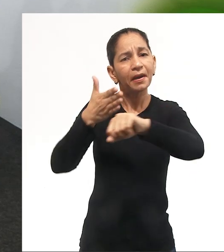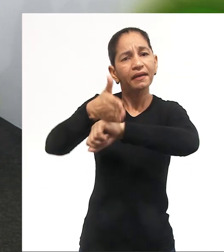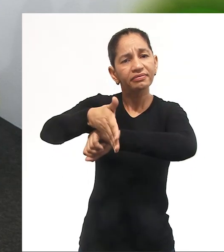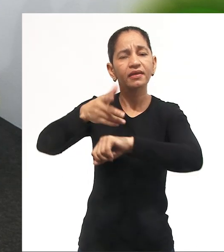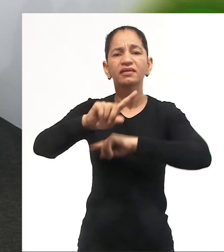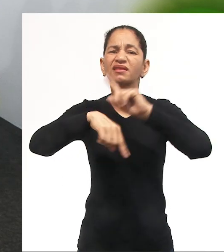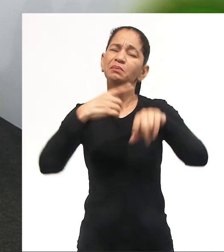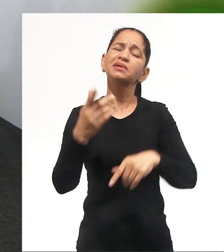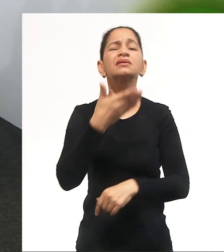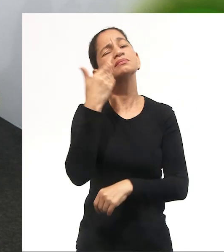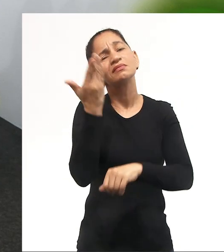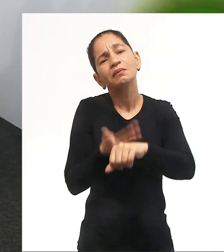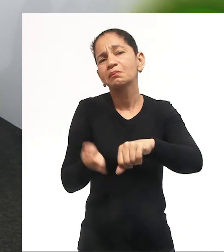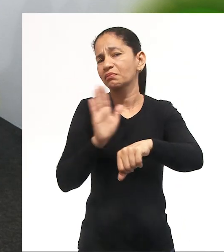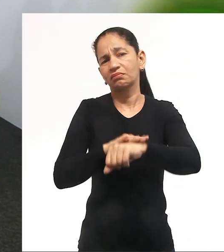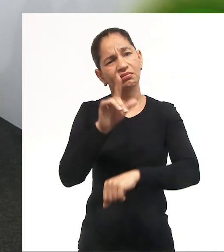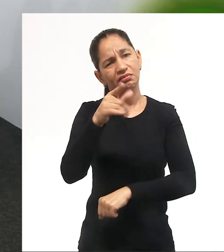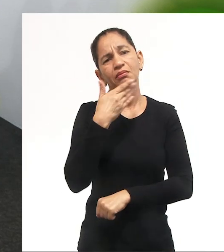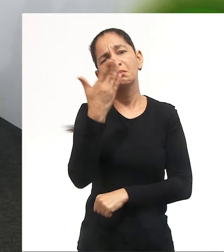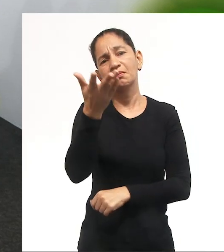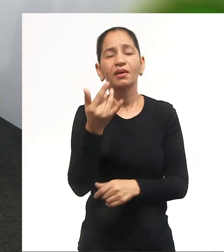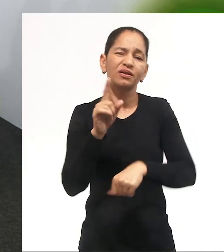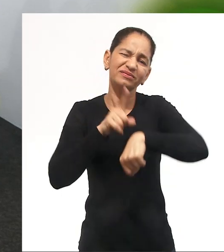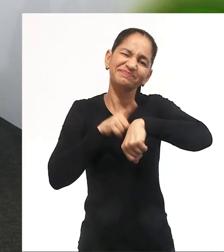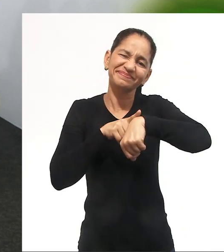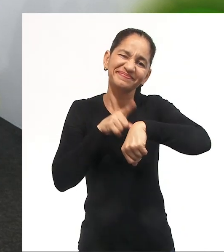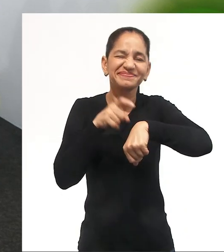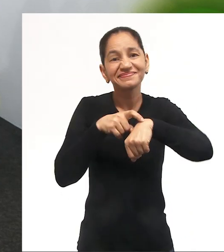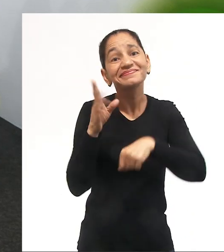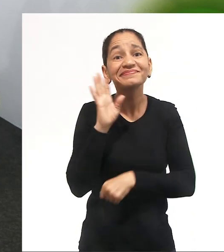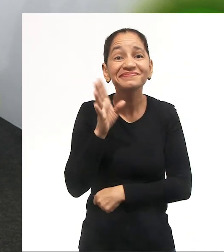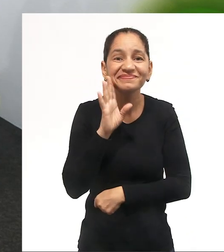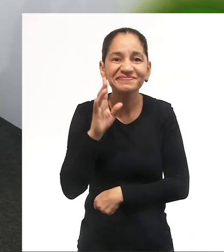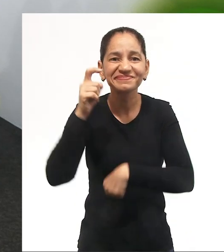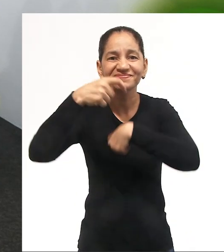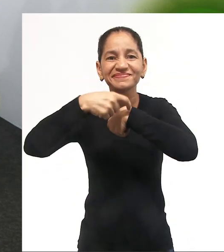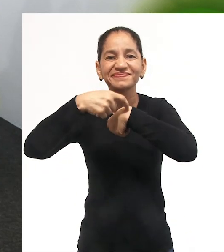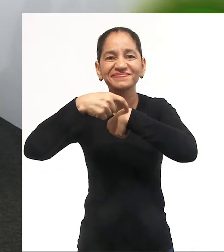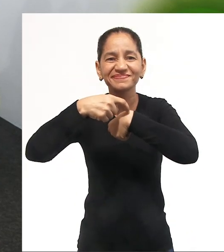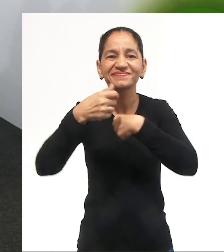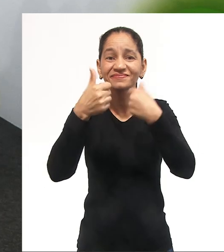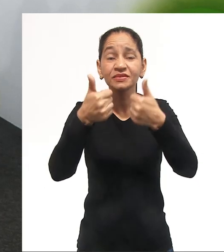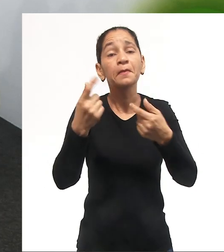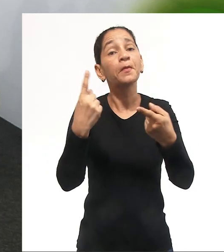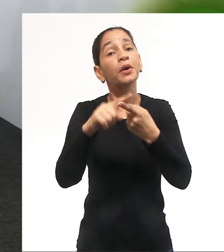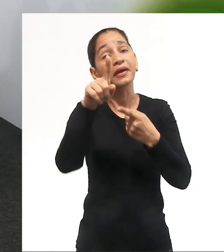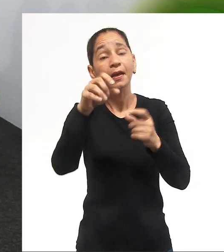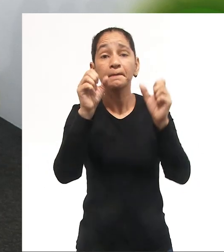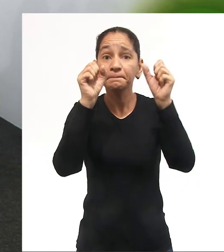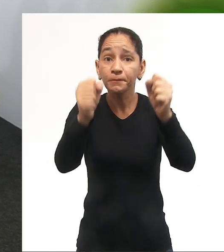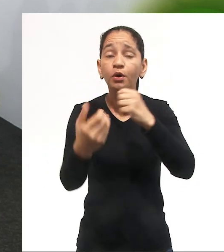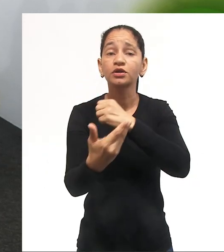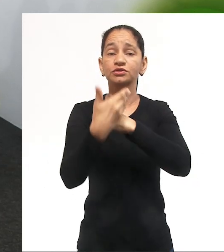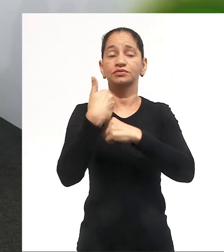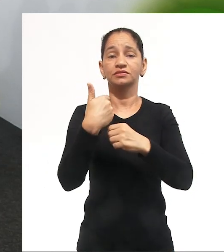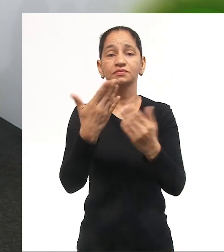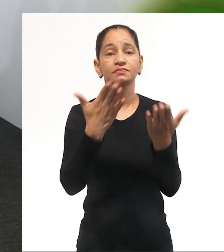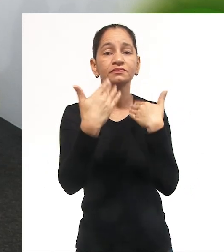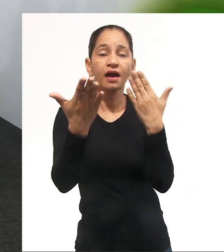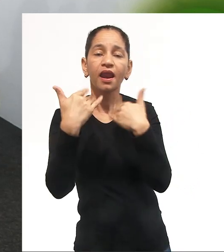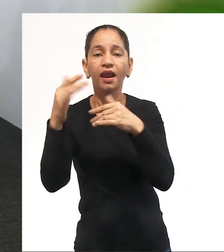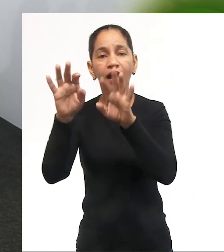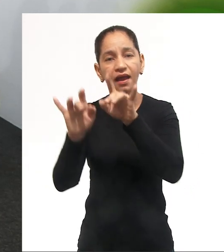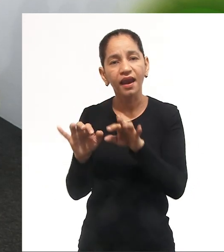vai poder assistir depois, mas é claro que, né, ao mesmo tempo é muito mais gostoso, é muito mais legal, muito mais divertido. Até porque você pode aí participar